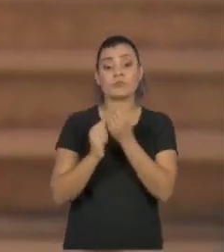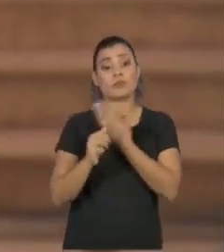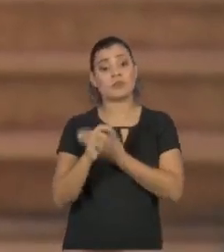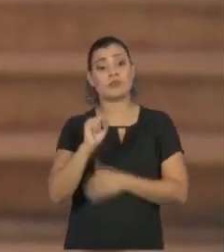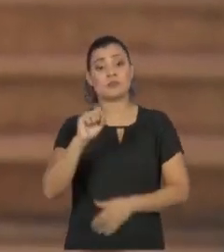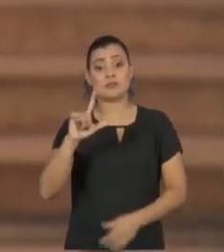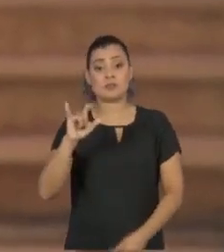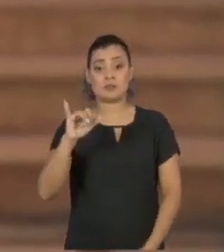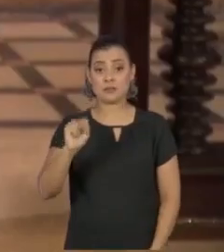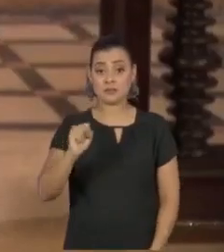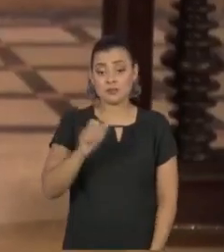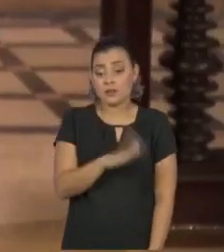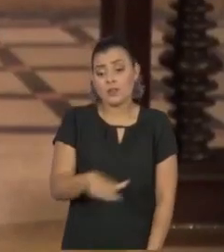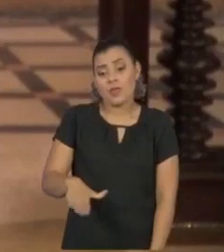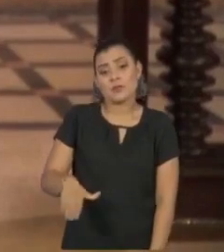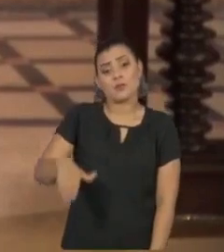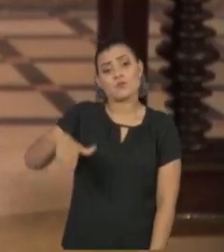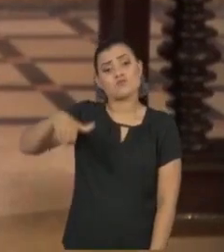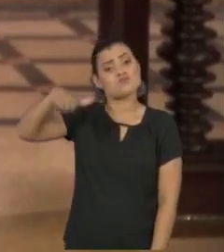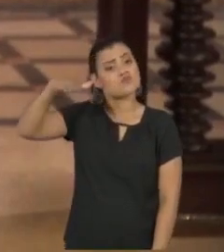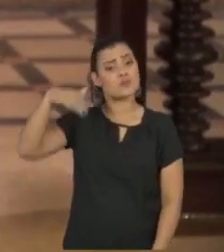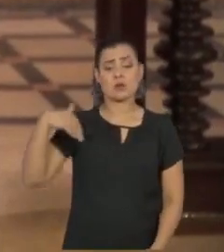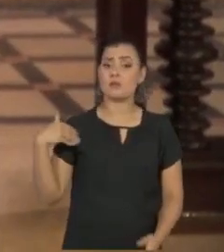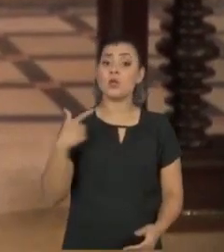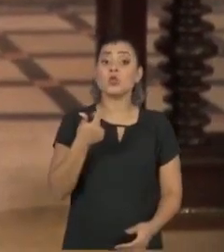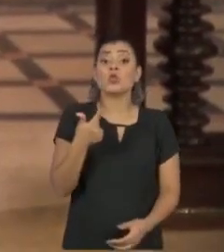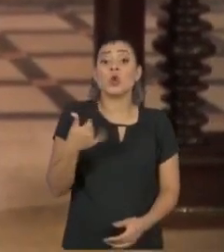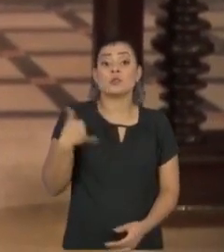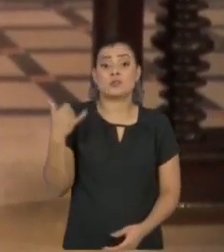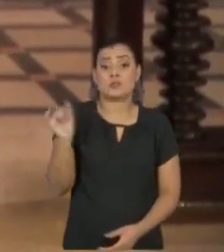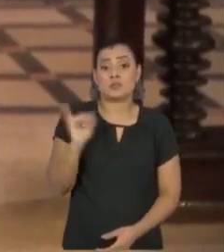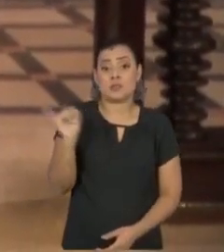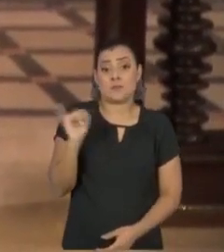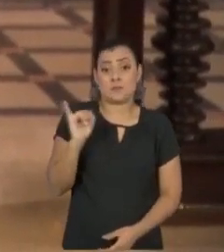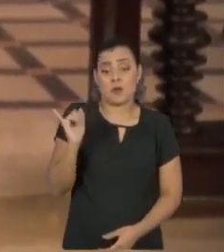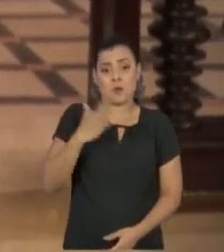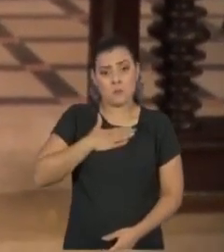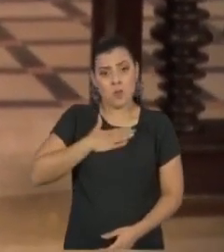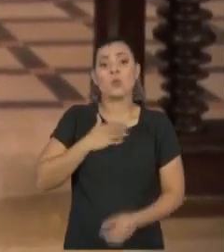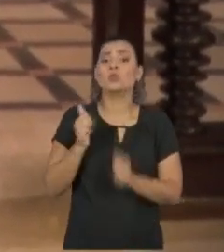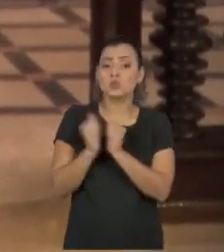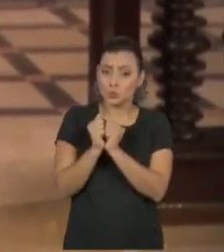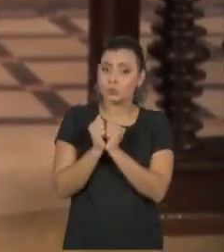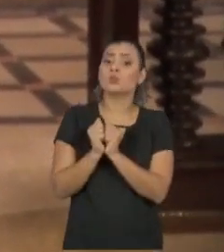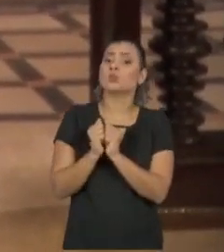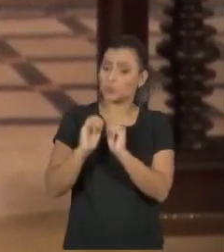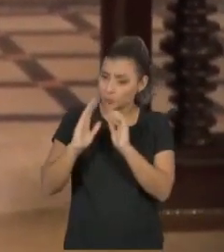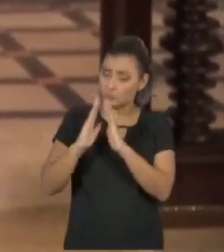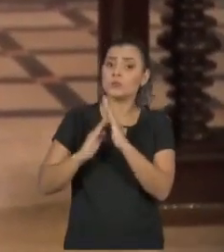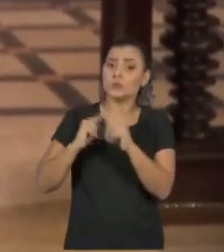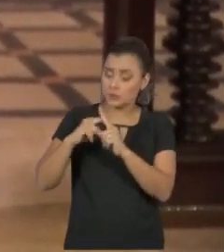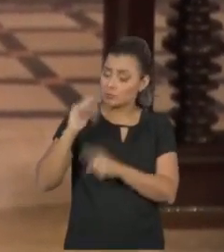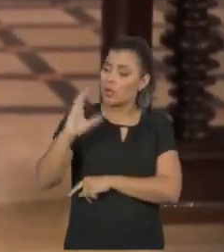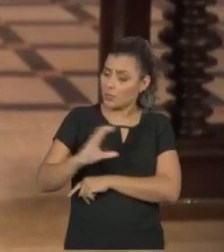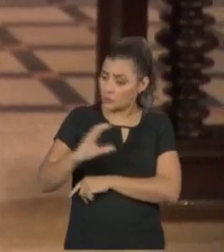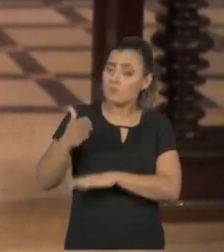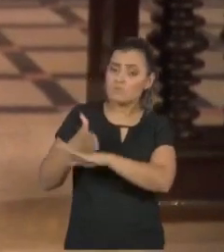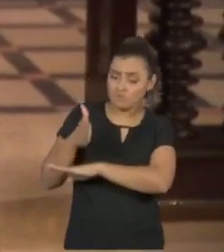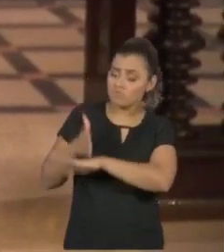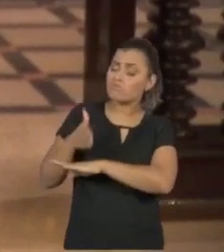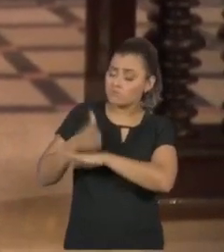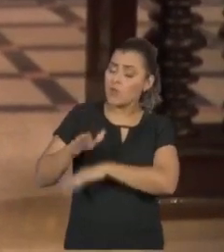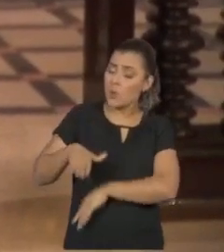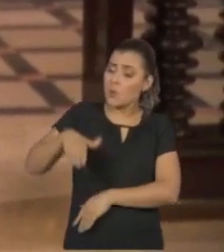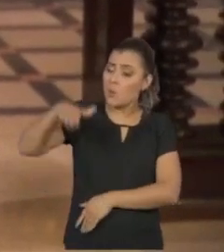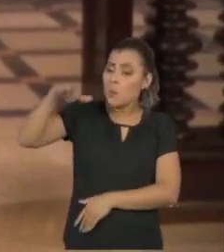igreja desde criança. Tanto a mim como meus 12 irmãos, fomos formados nessa linha e depois cresci também com essa convicção